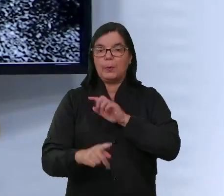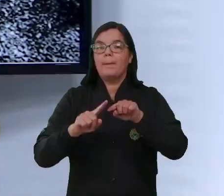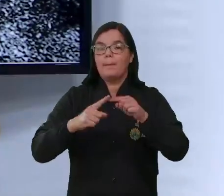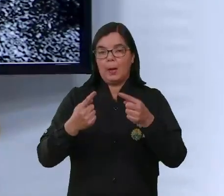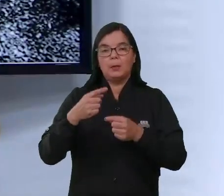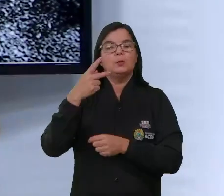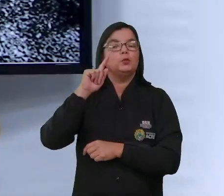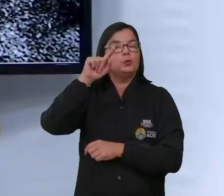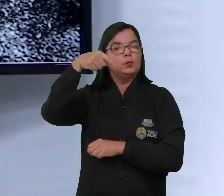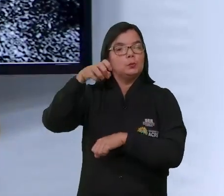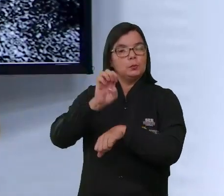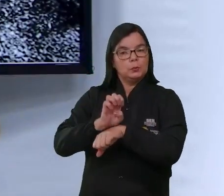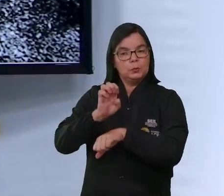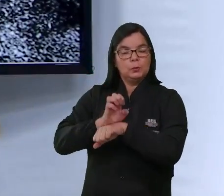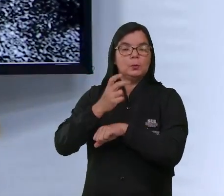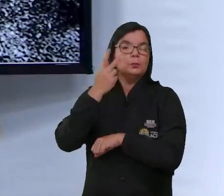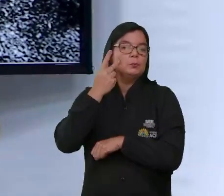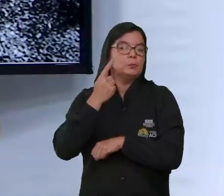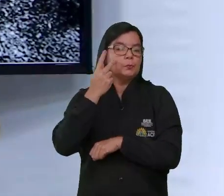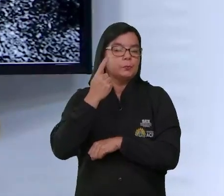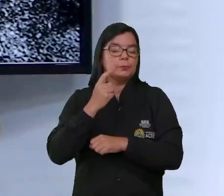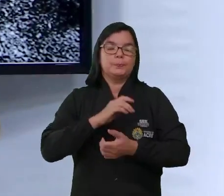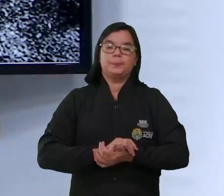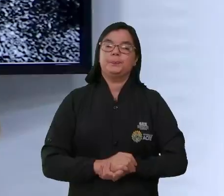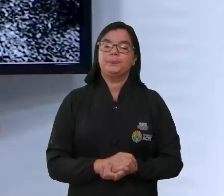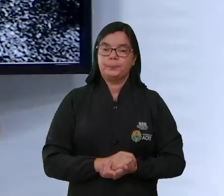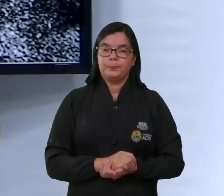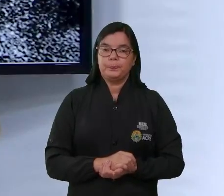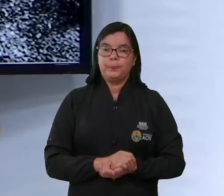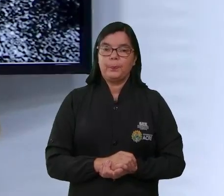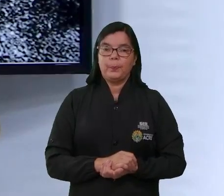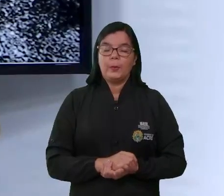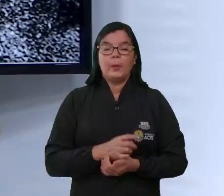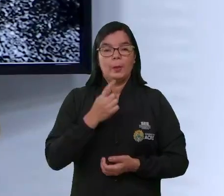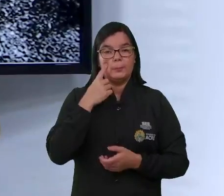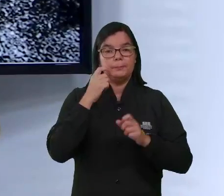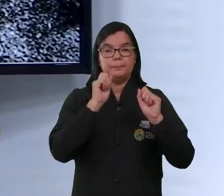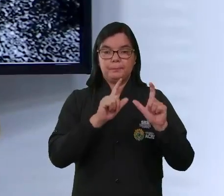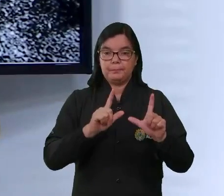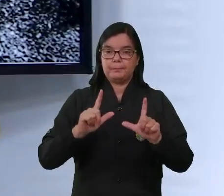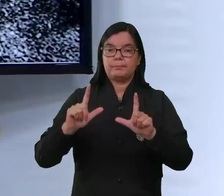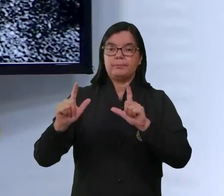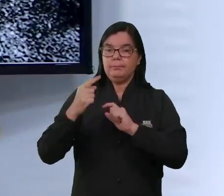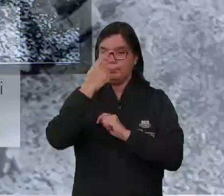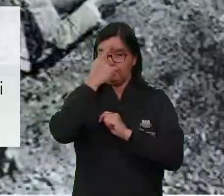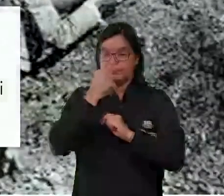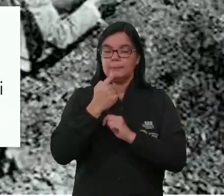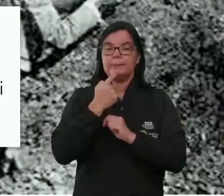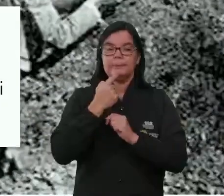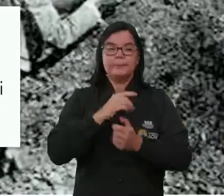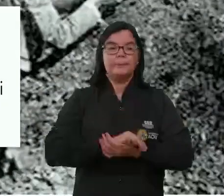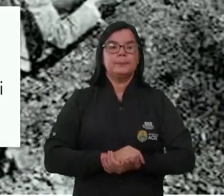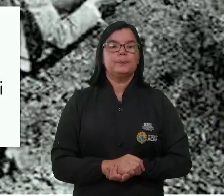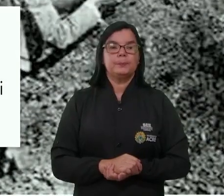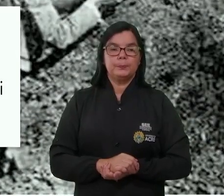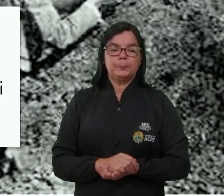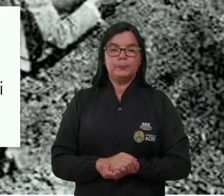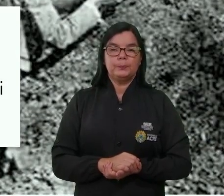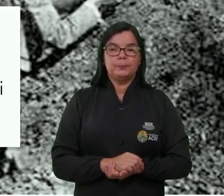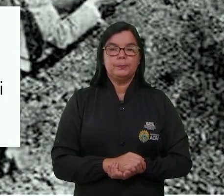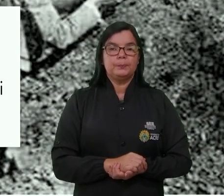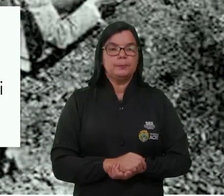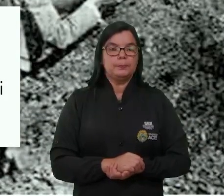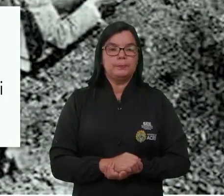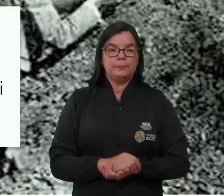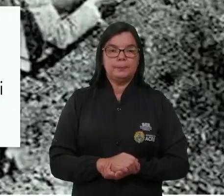seringueiro justamente na região nordestina. Vamos aqui avançar, voltar para a nossa imagem com outras informações. Então, em